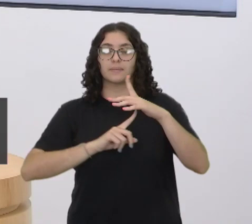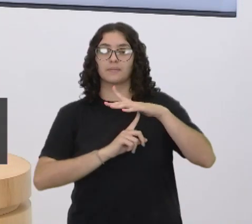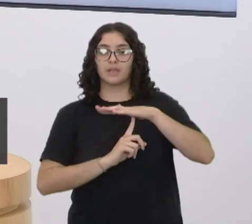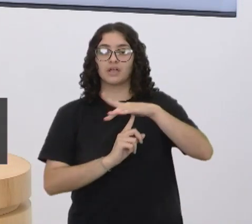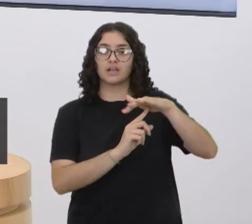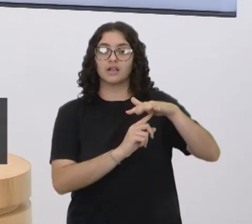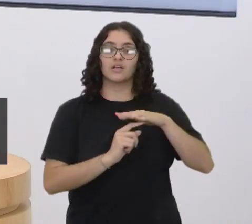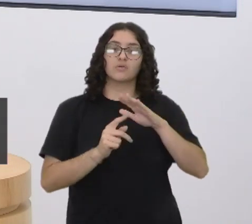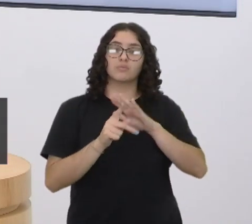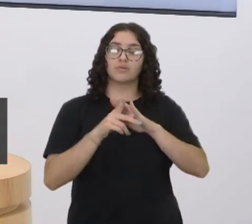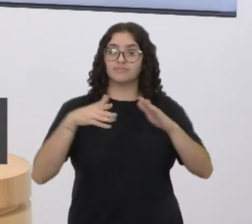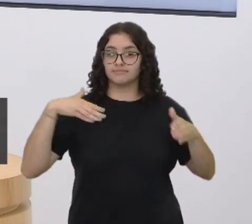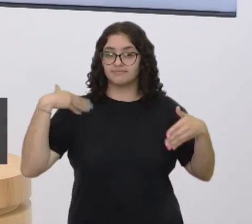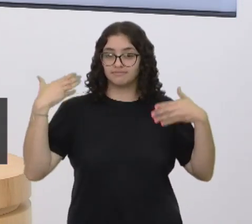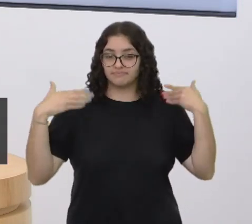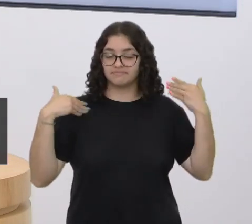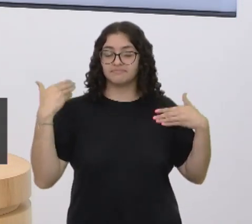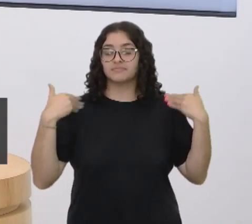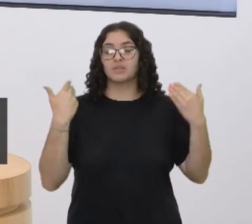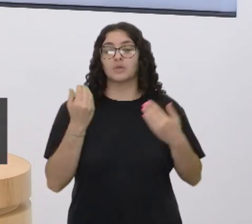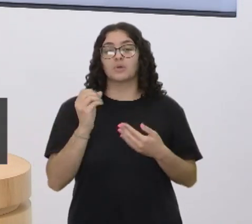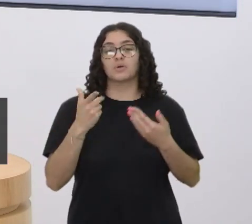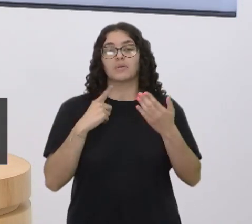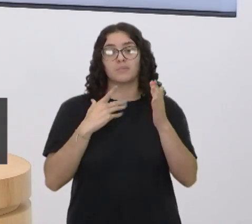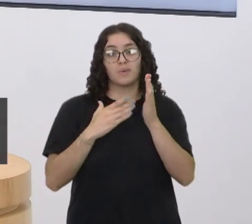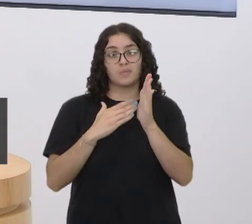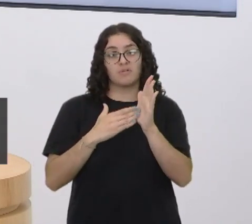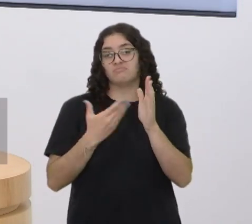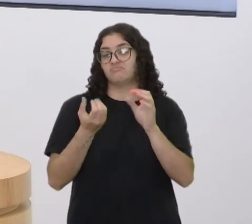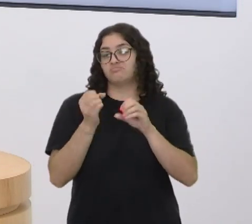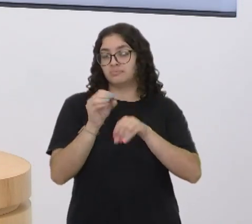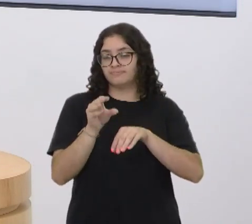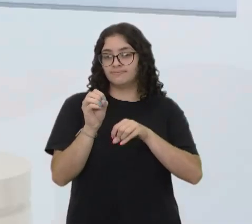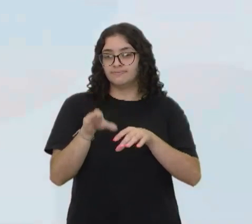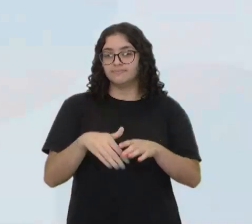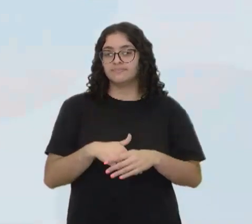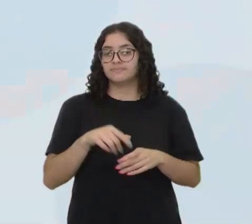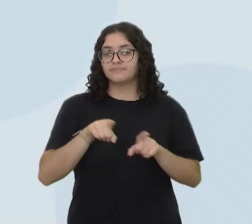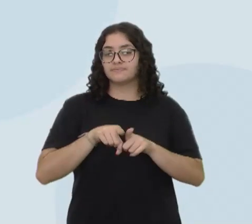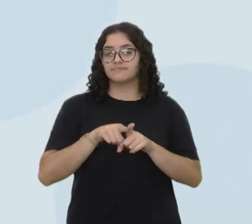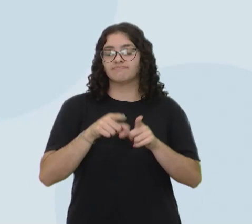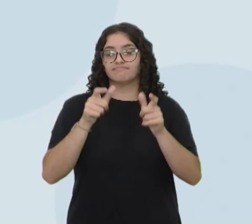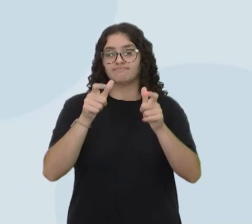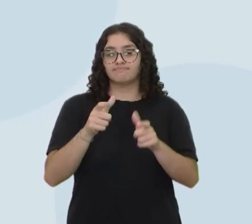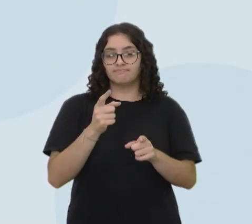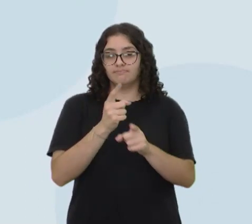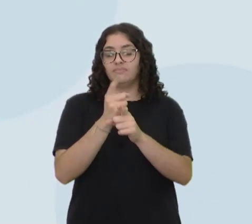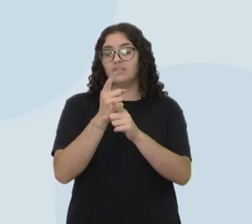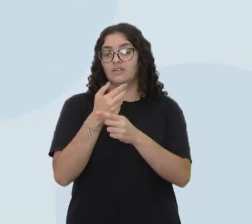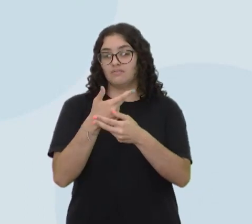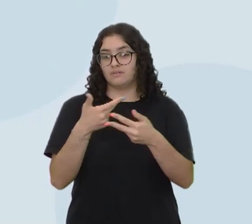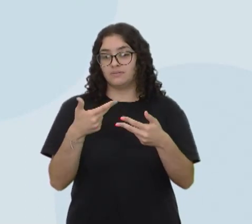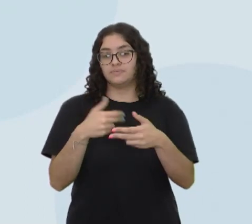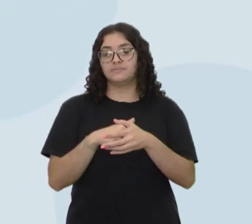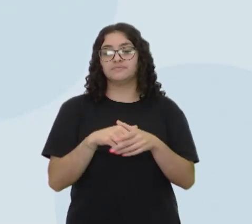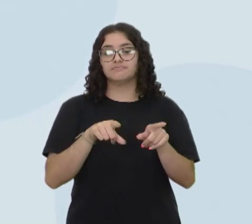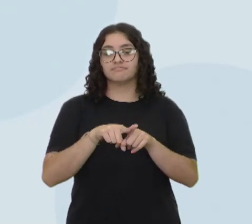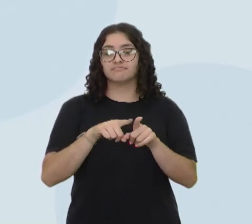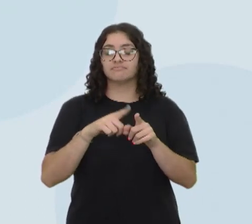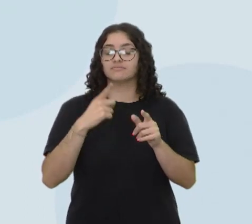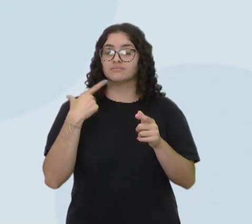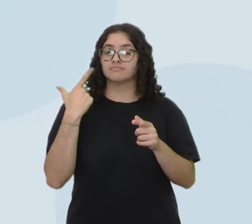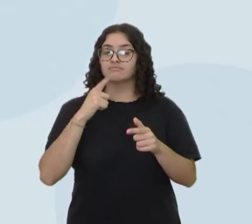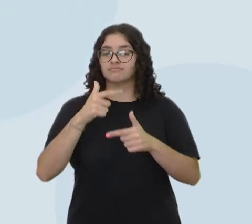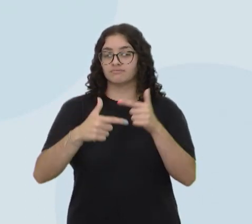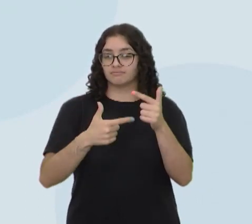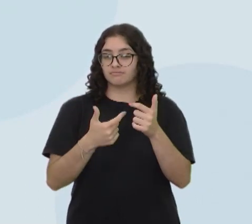de turismo ecológico onde eles têm uma proposta educacional e de localização. E também serviços de suporte,